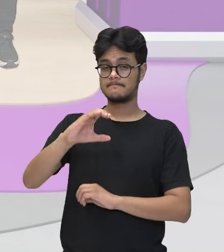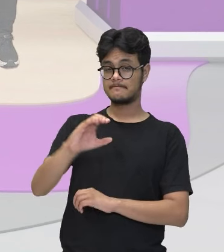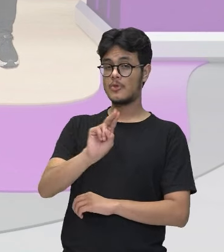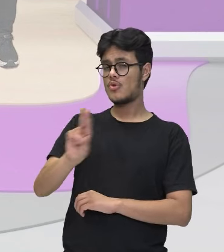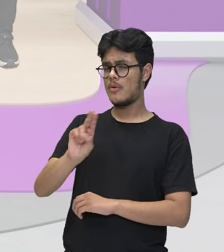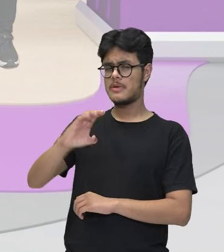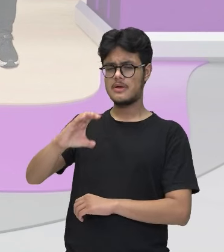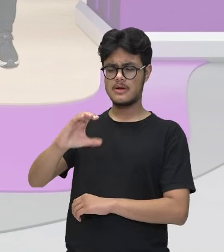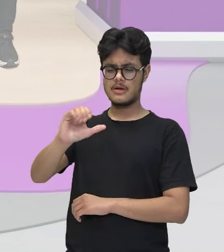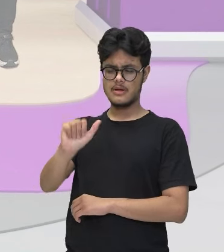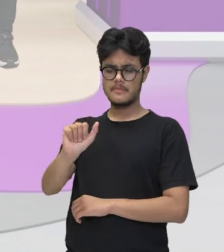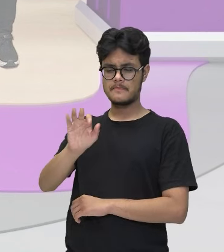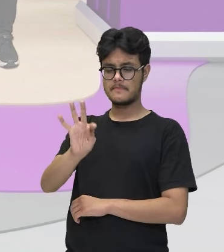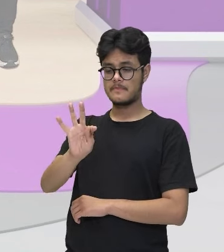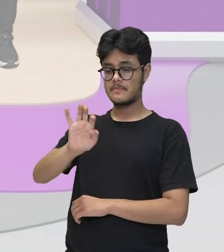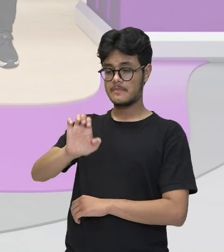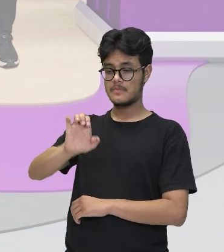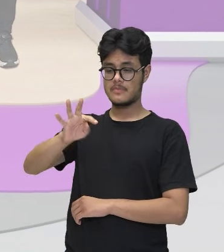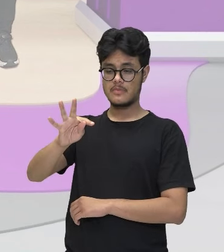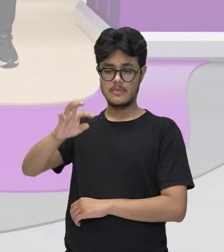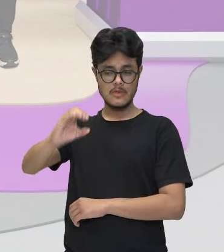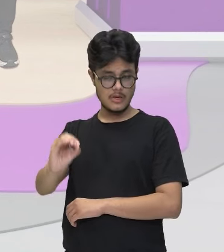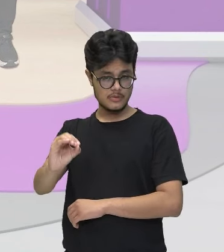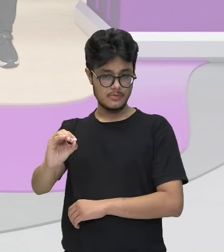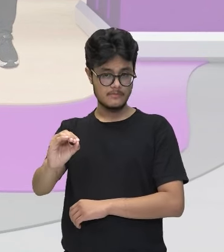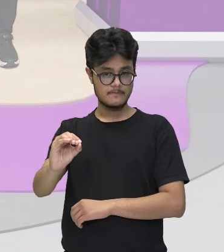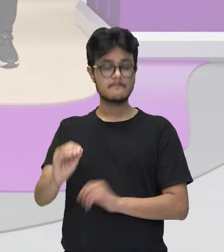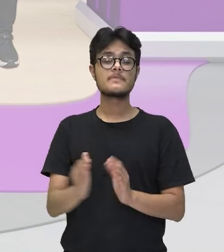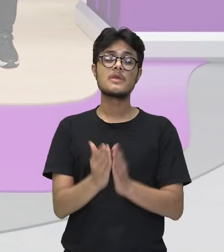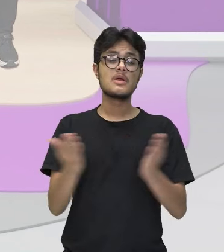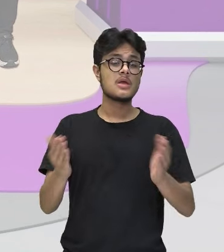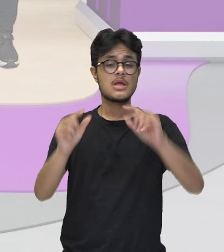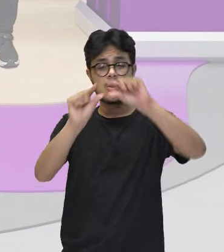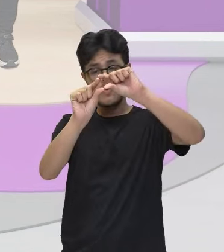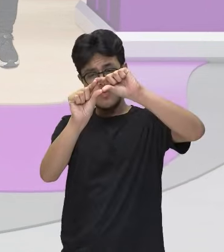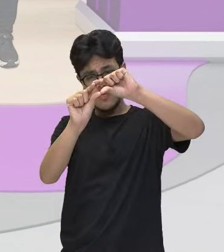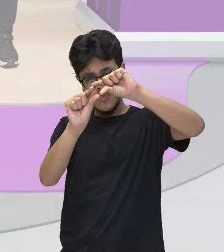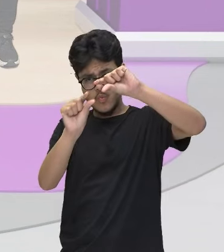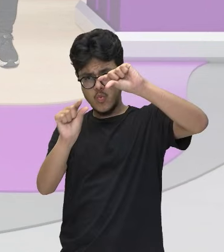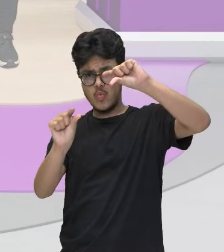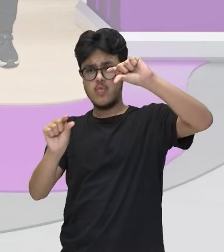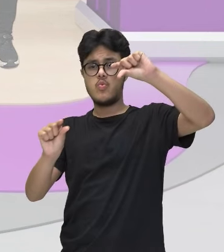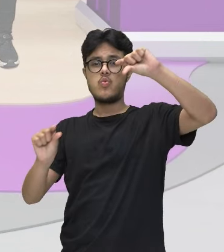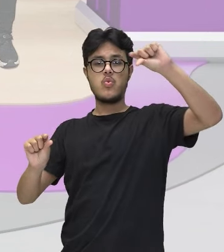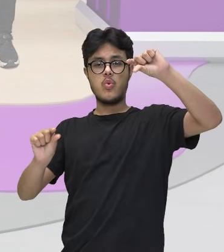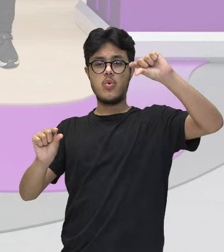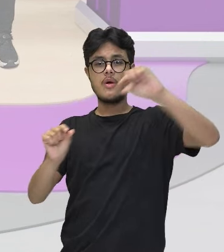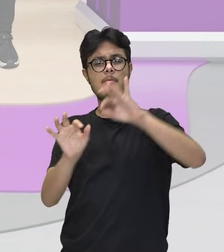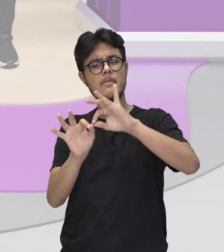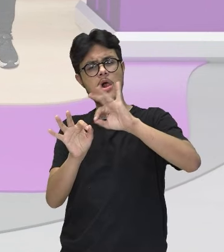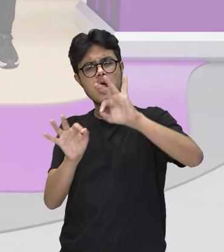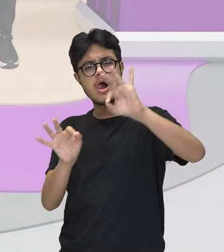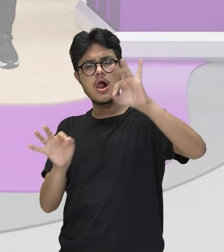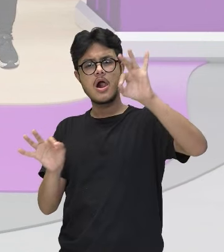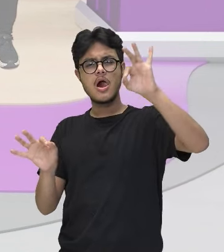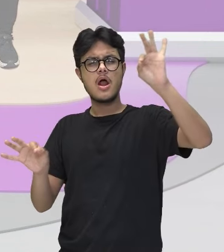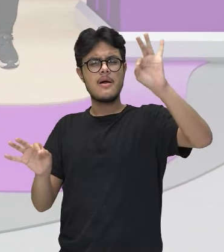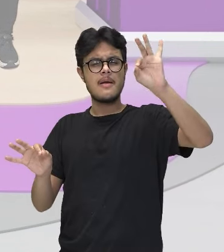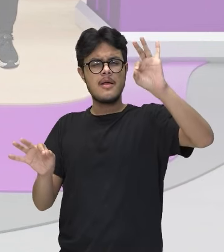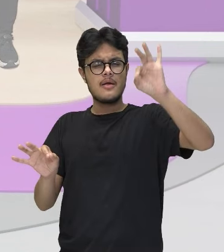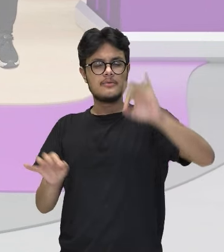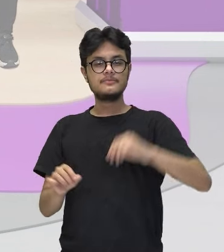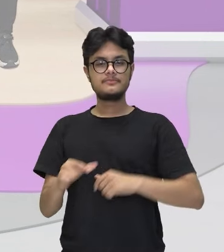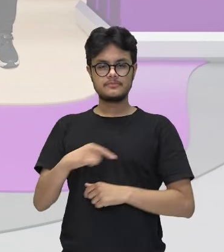catetos, certo? E o lado maior de um triângulo retângulo, que é justamente esse lado aqui, vocês estão vendo, aquele lado que